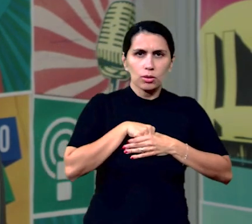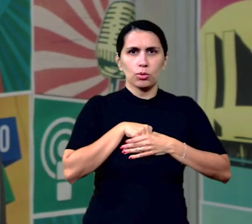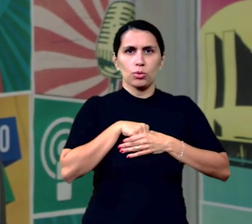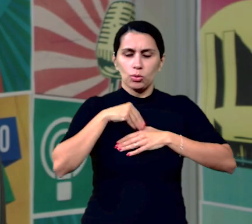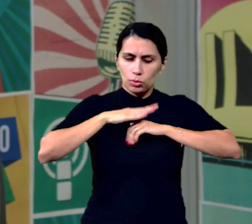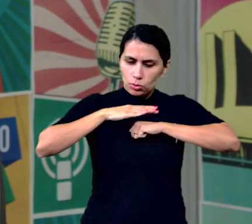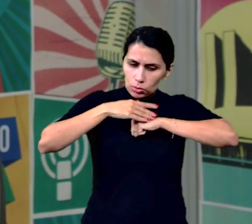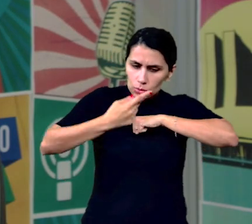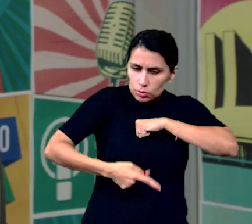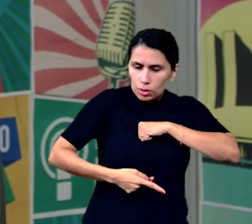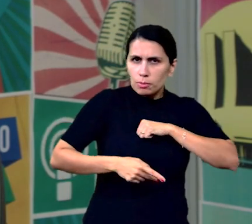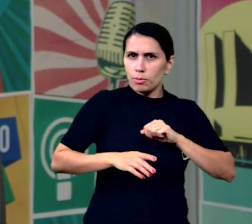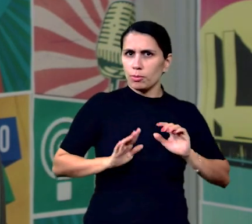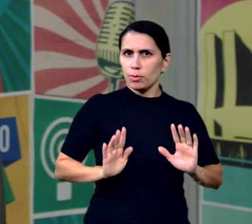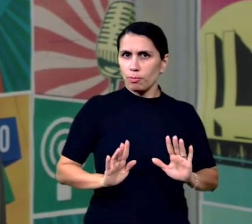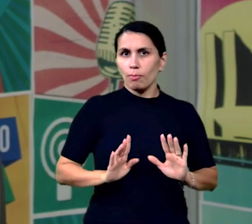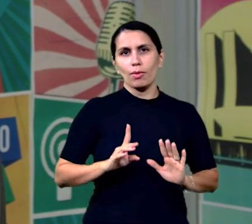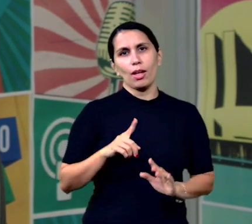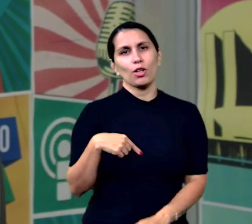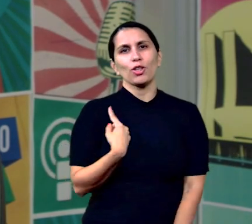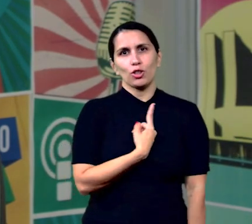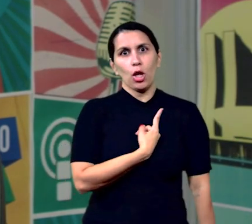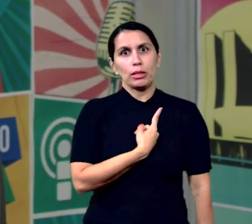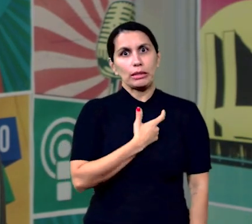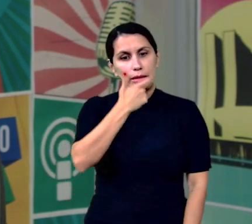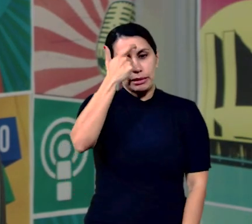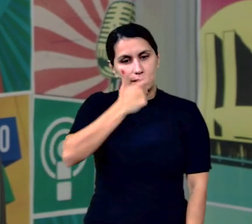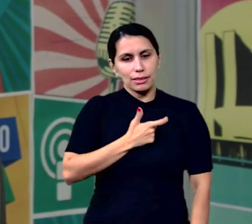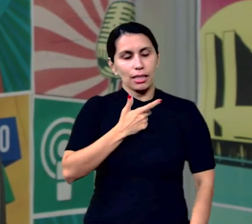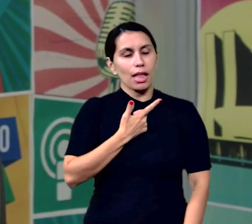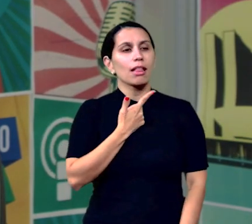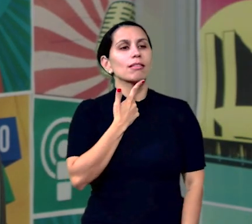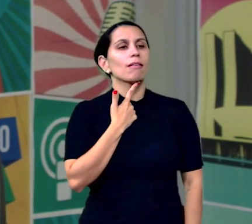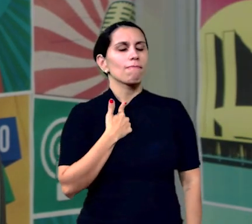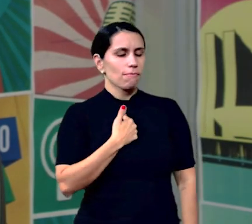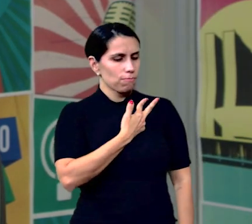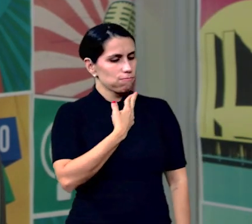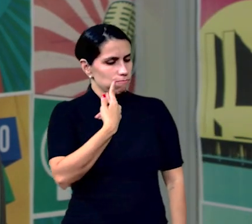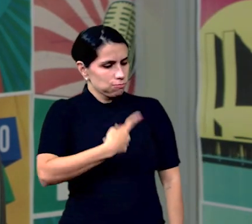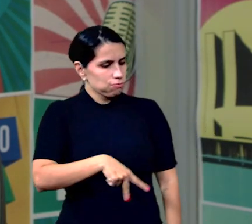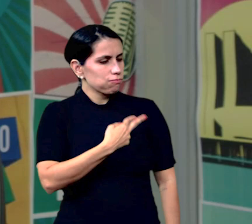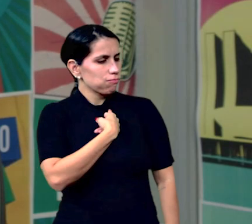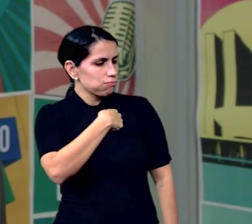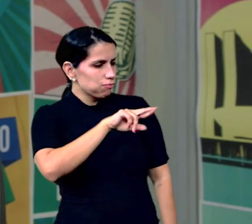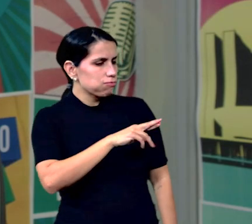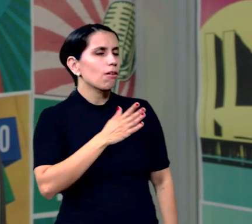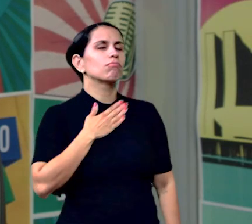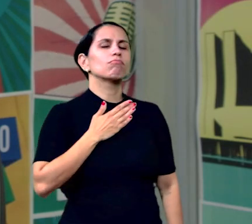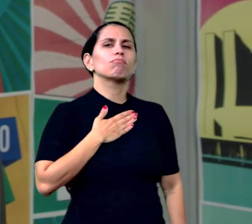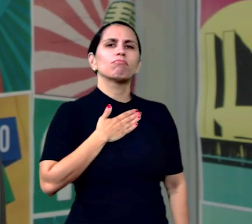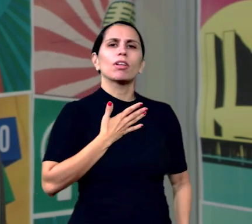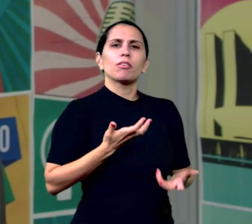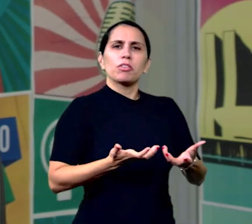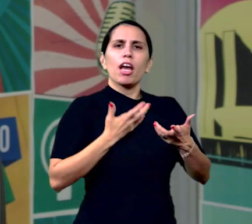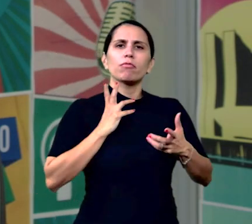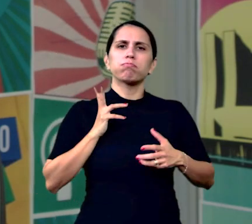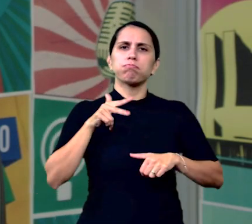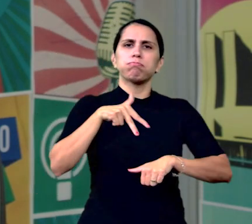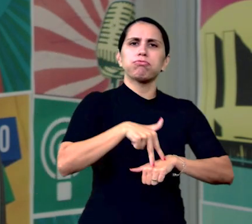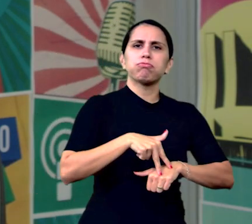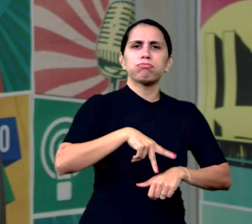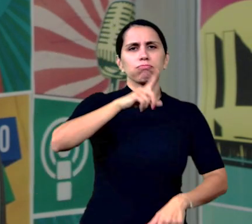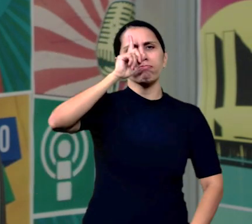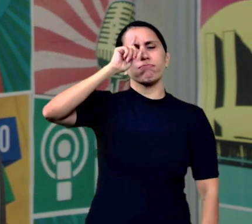quer dizer que porque nós somos religiosos, nós temos o direito de fazer o que quiser, né, em nome da nossa religião nos espaços que a